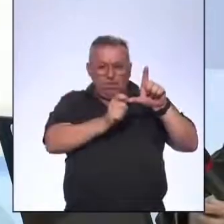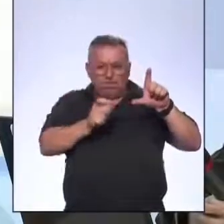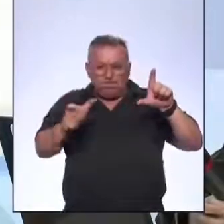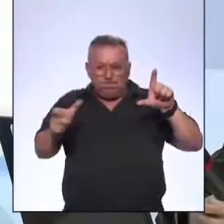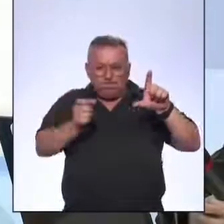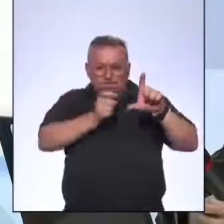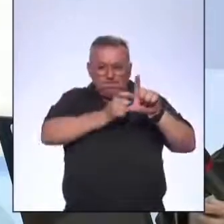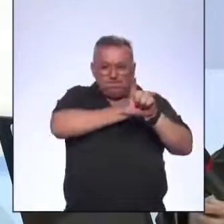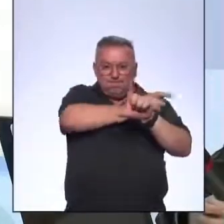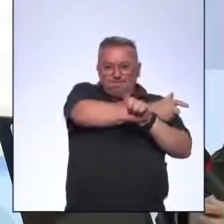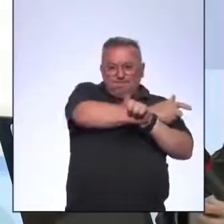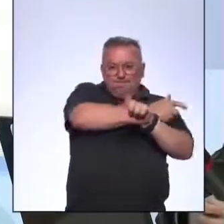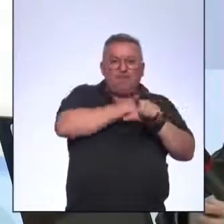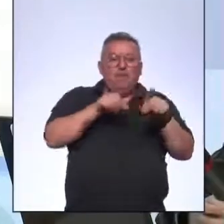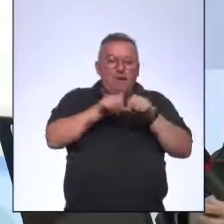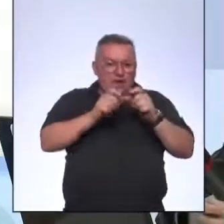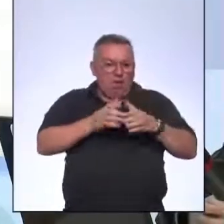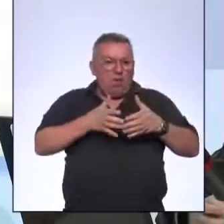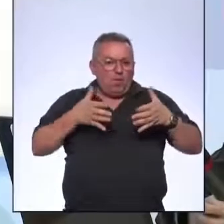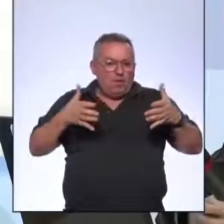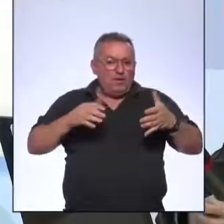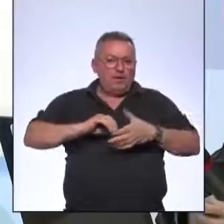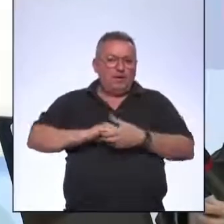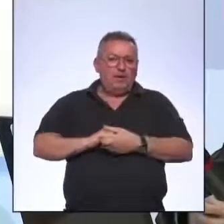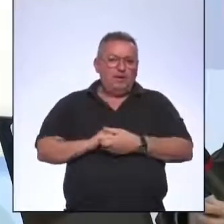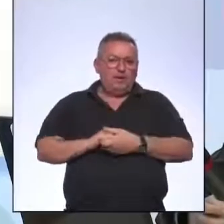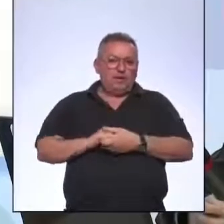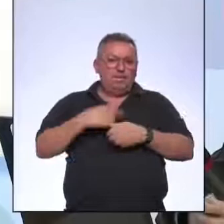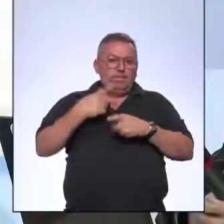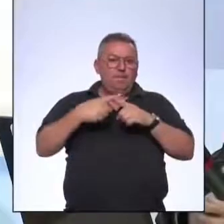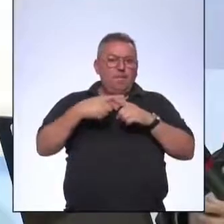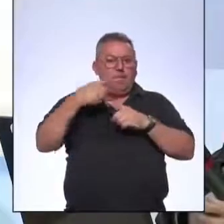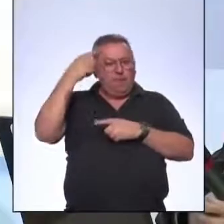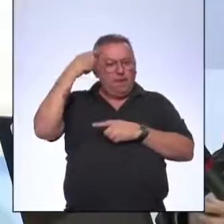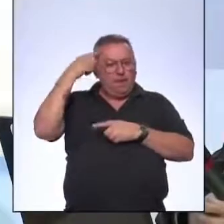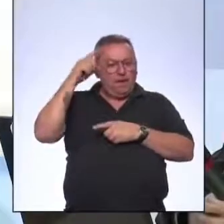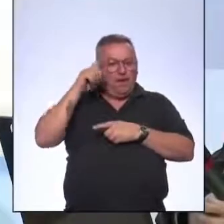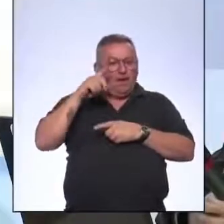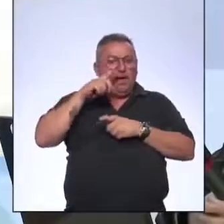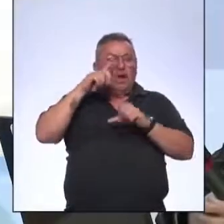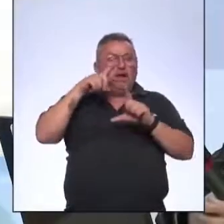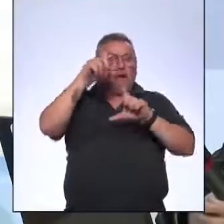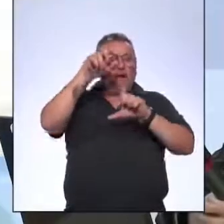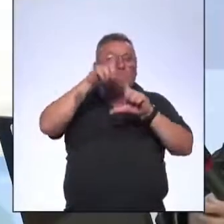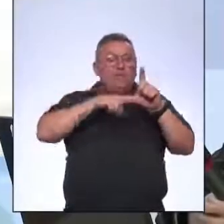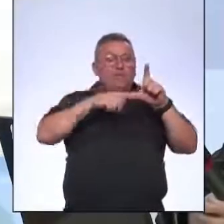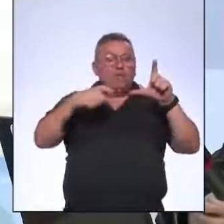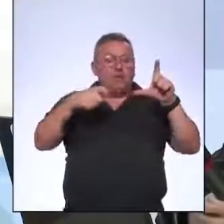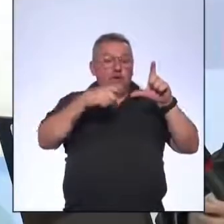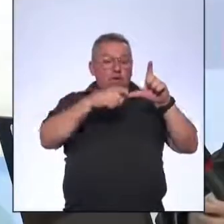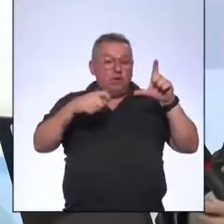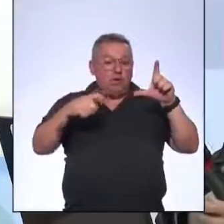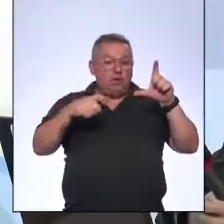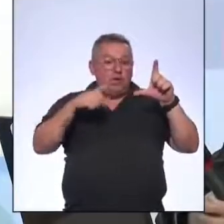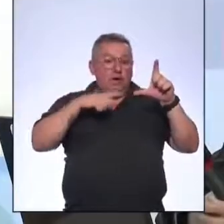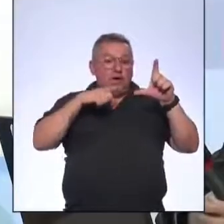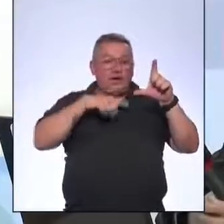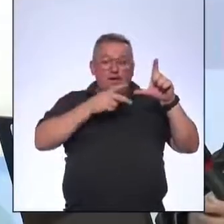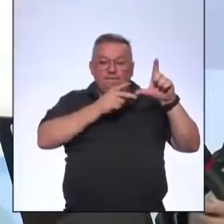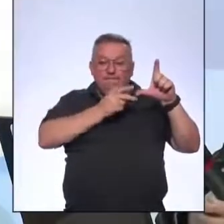positivamente como negativamente então a ideia da função ela ser